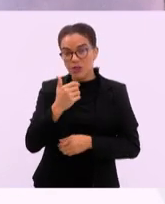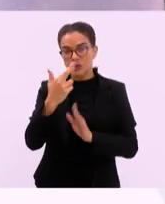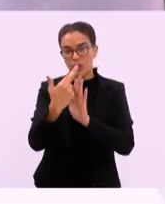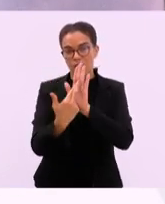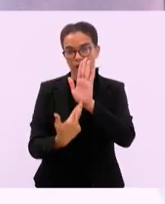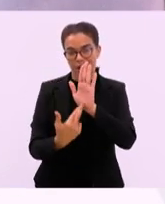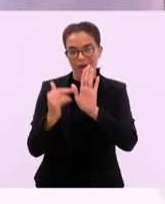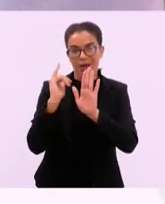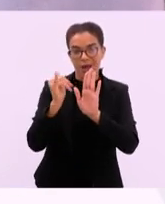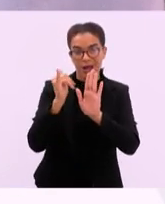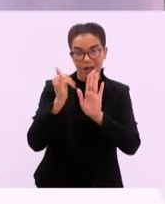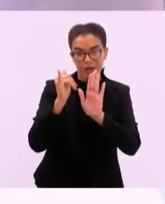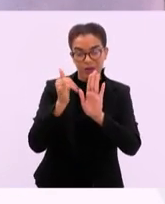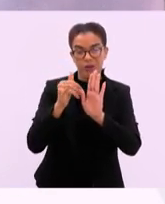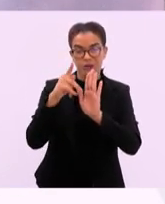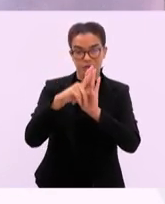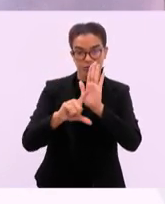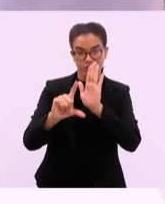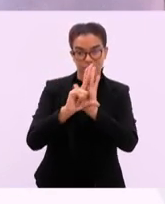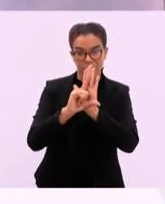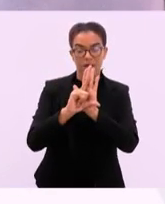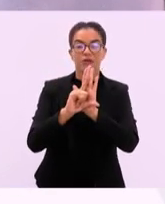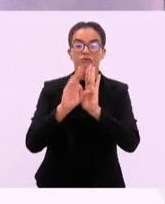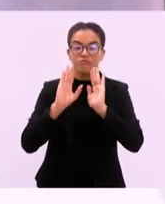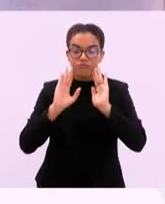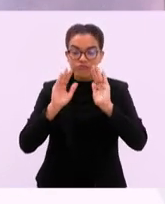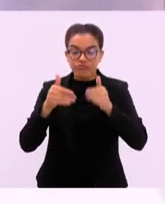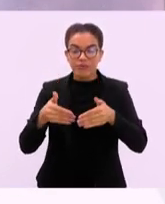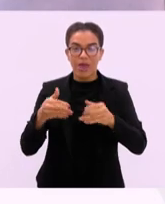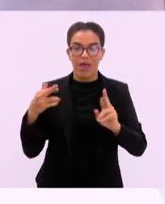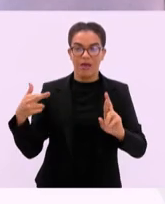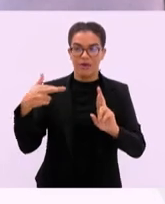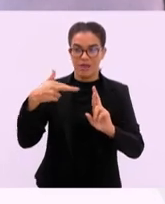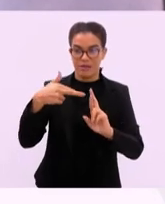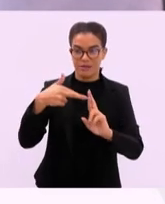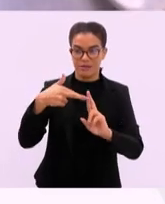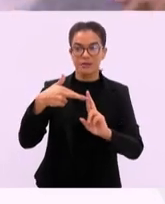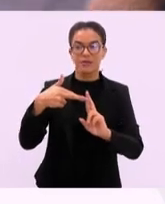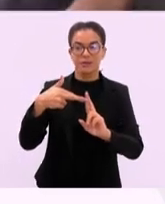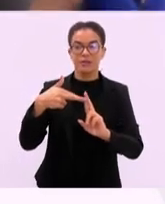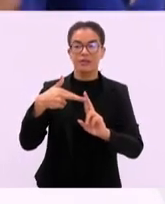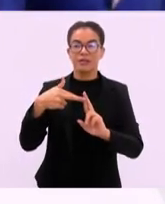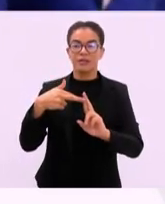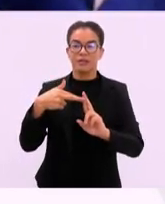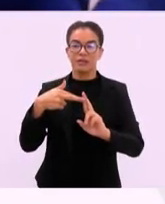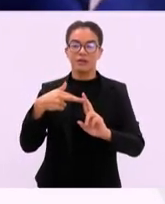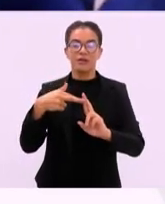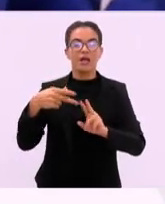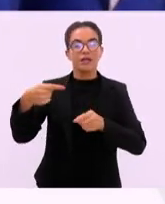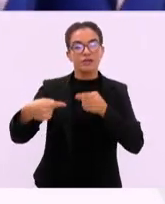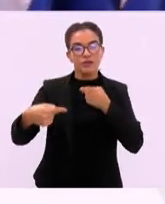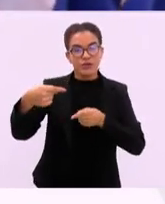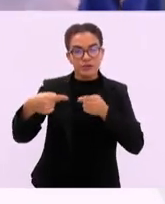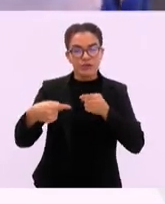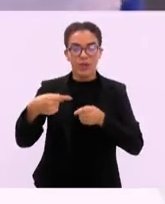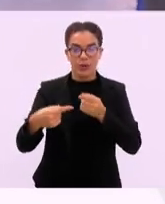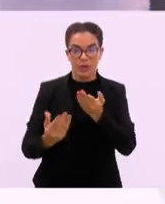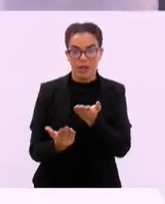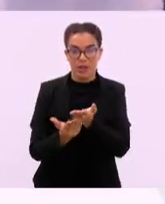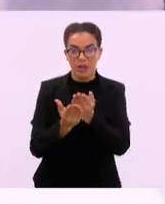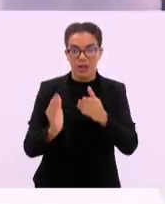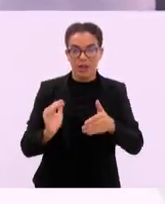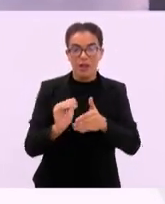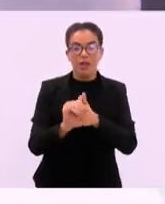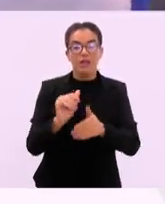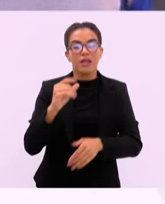de ambos os projetos. Na verdade, o projeto em referência, que está no cerne da discussão da anexação, e o projeto da